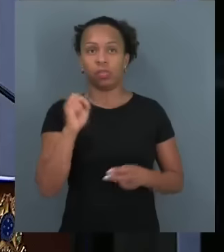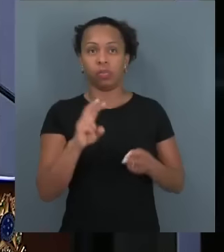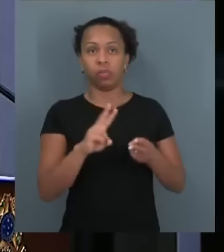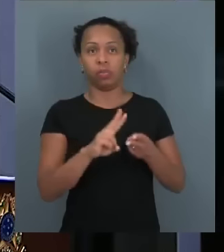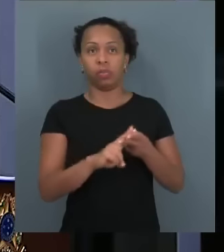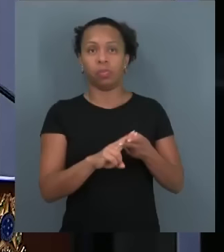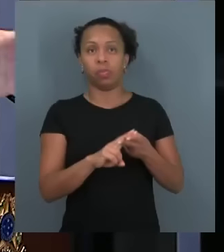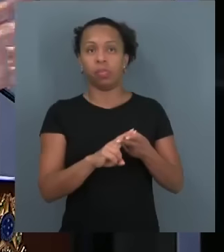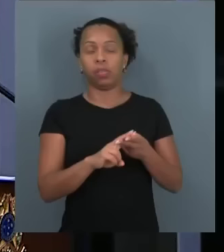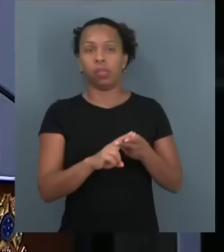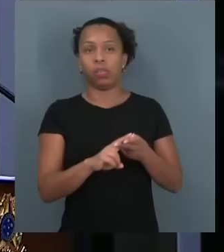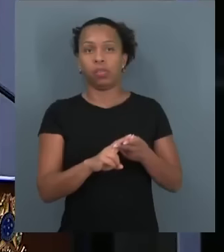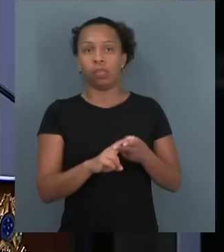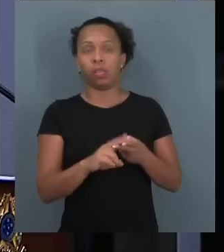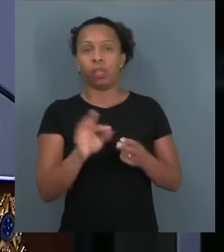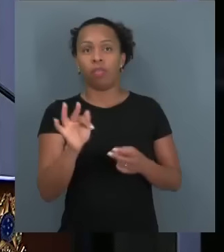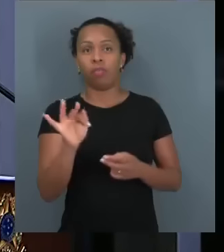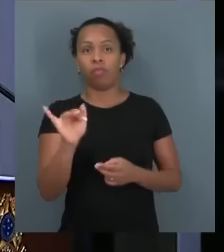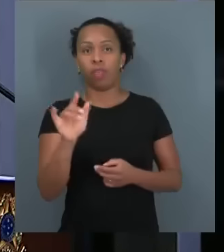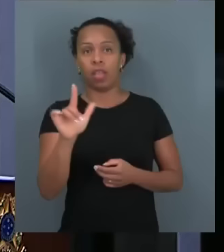clássico político Felipe Martins,